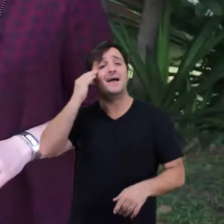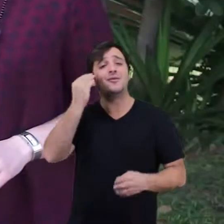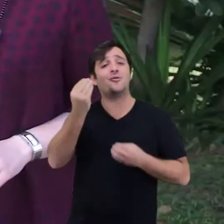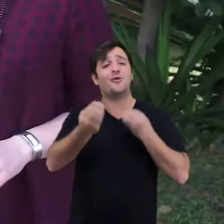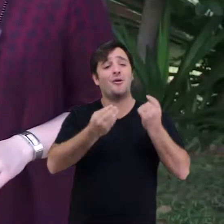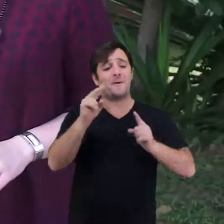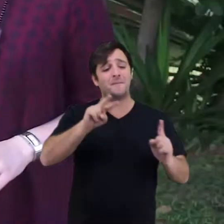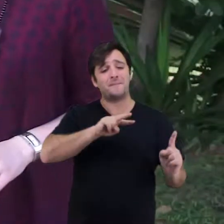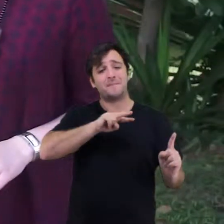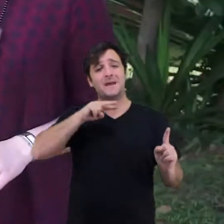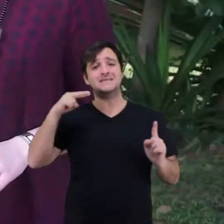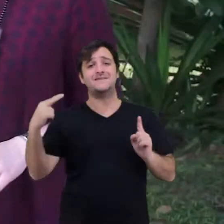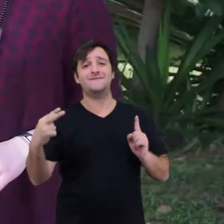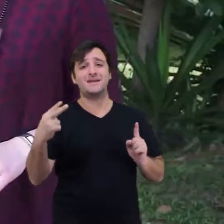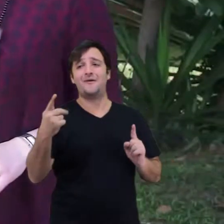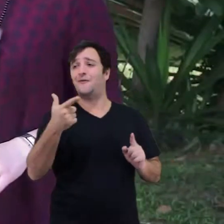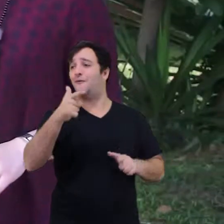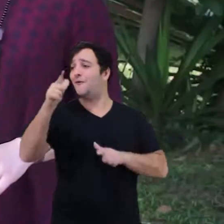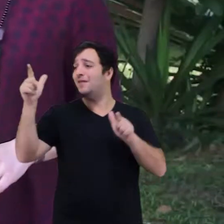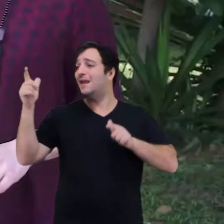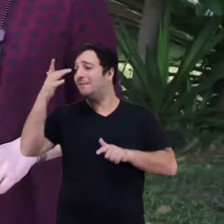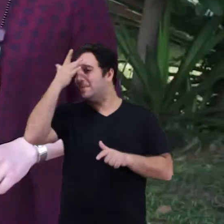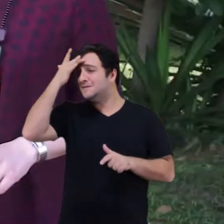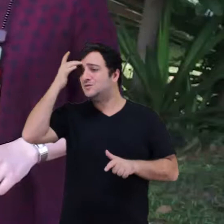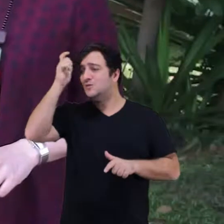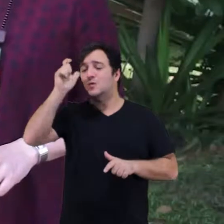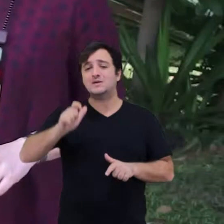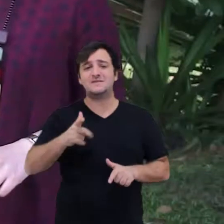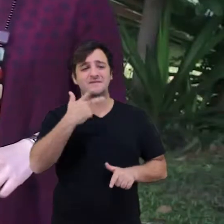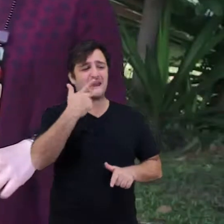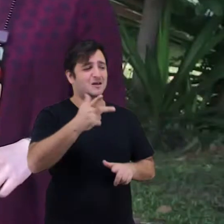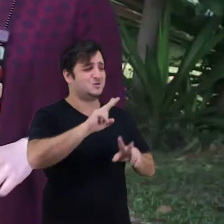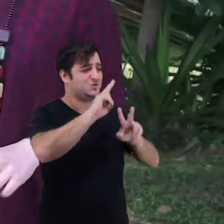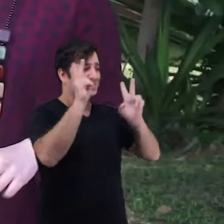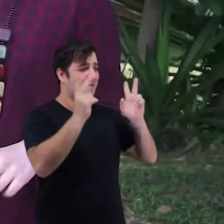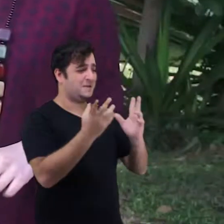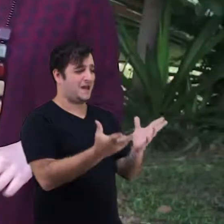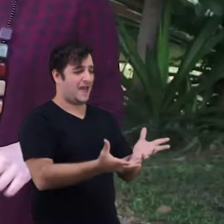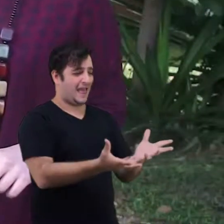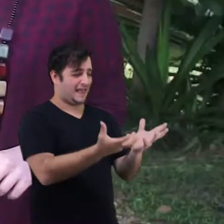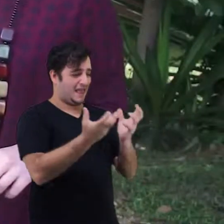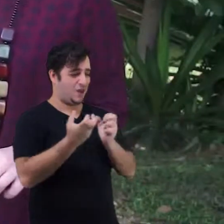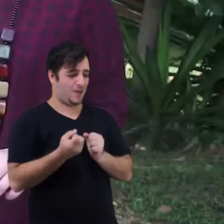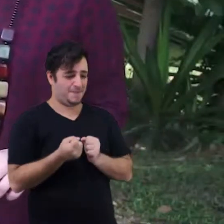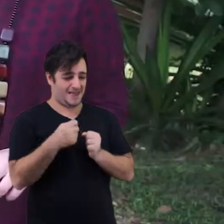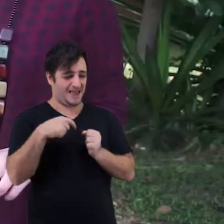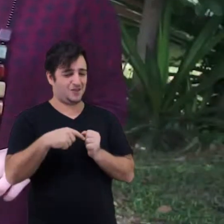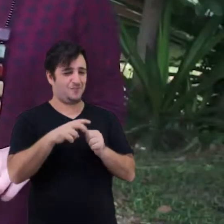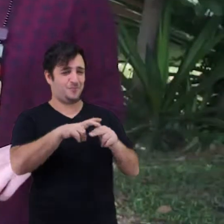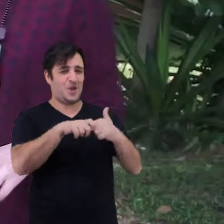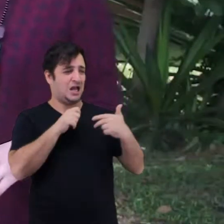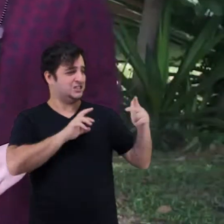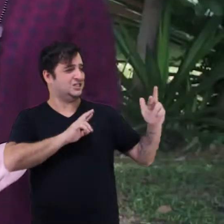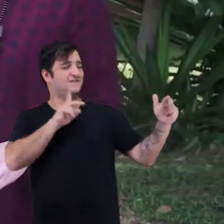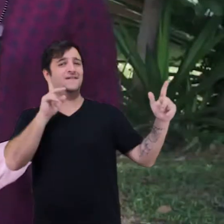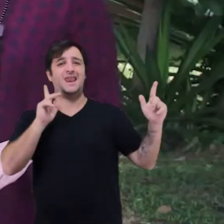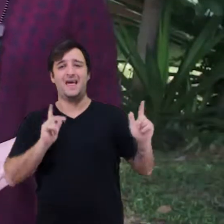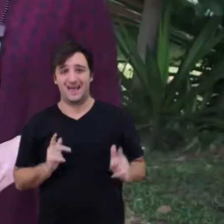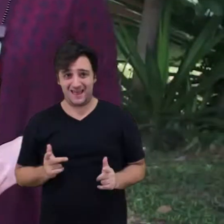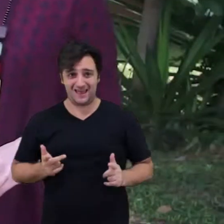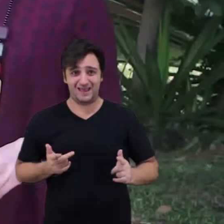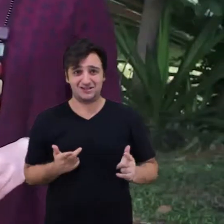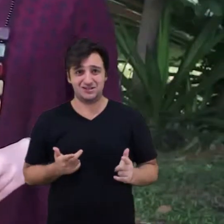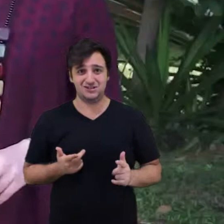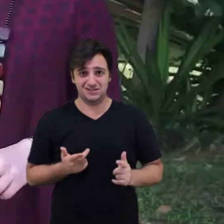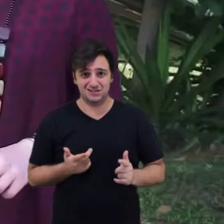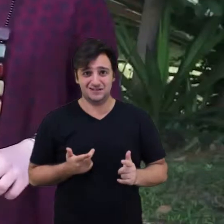pode esquecer que qualquer um de nós está sujeito a essa condição, né? Então, se a gente não consegue